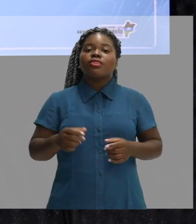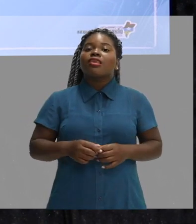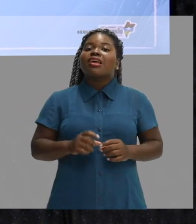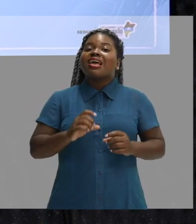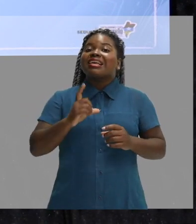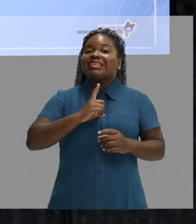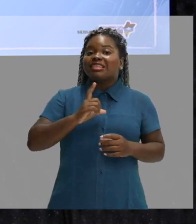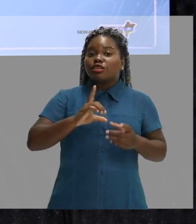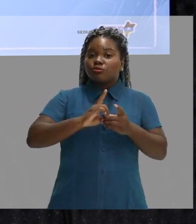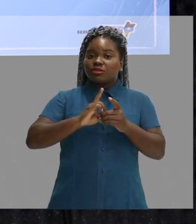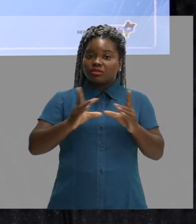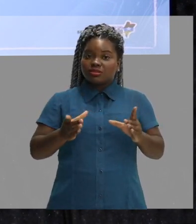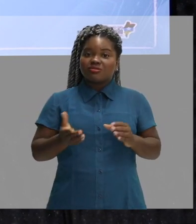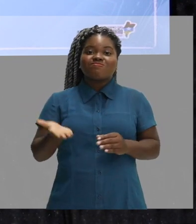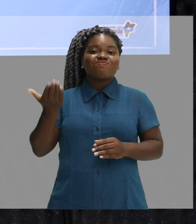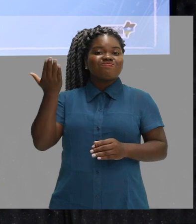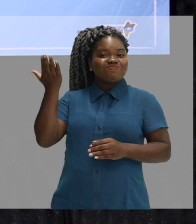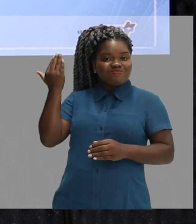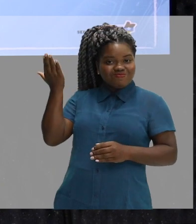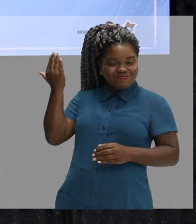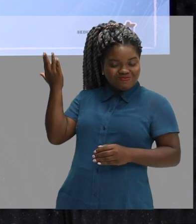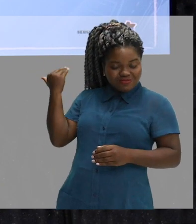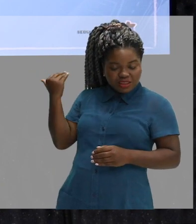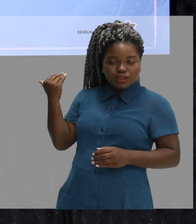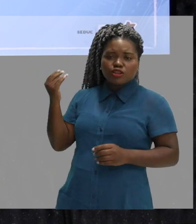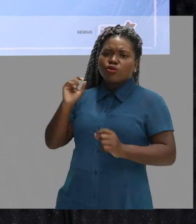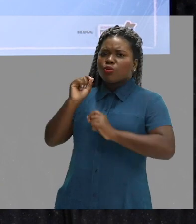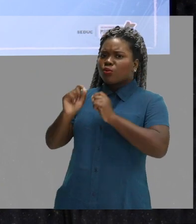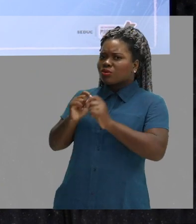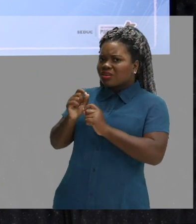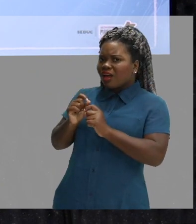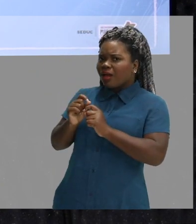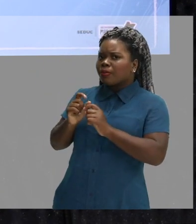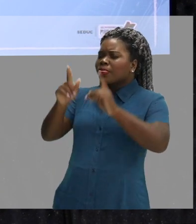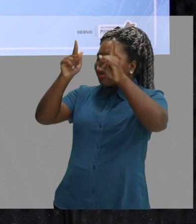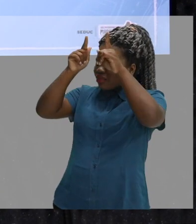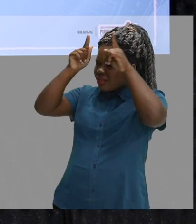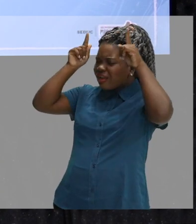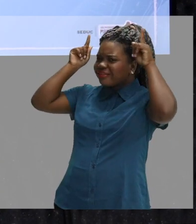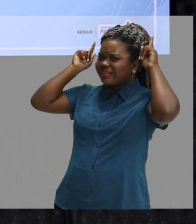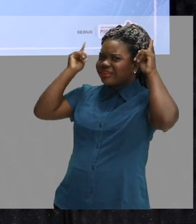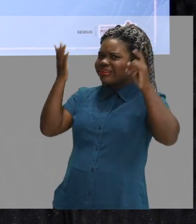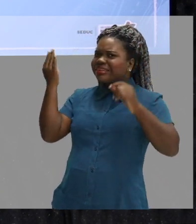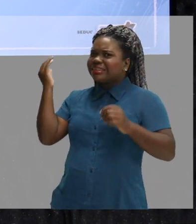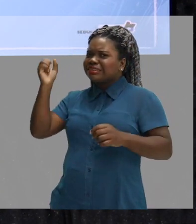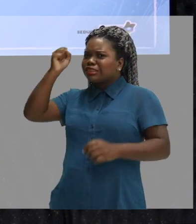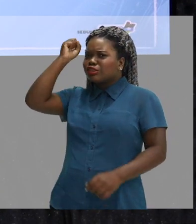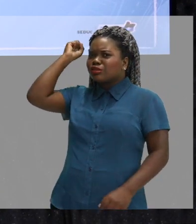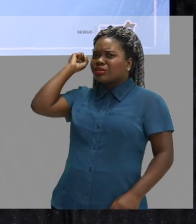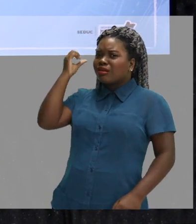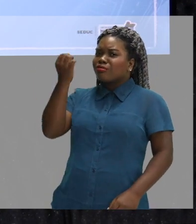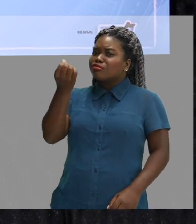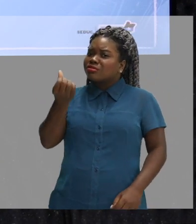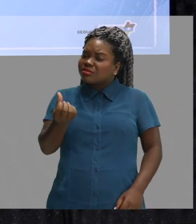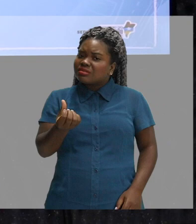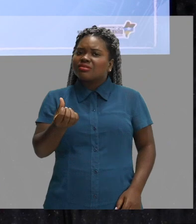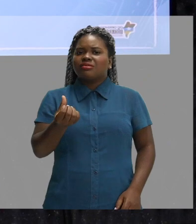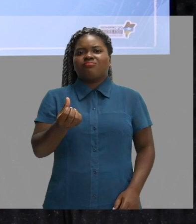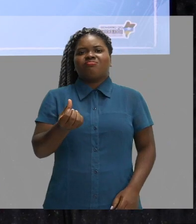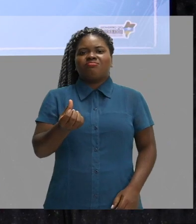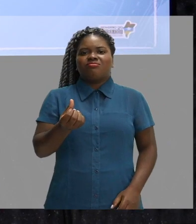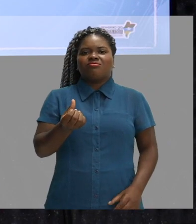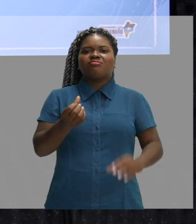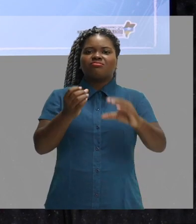antiga. A democracia antiga é aquela lá da Grécia, de Atenas, lá do século 6